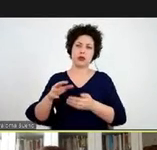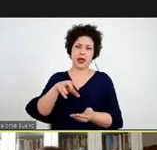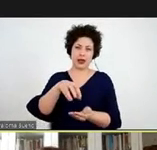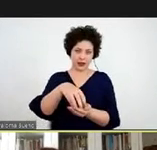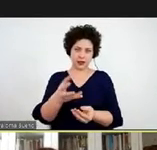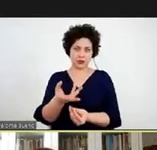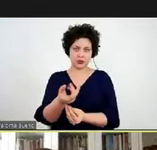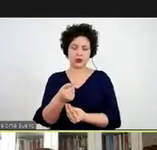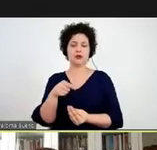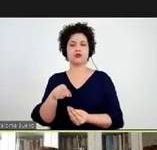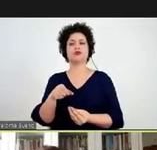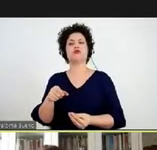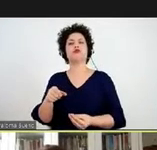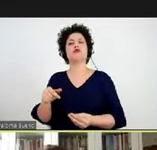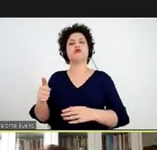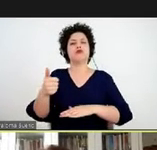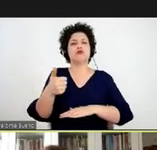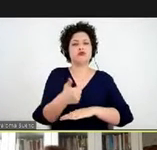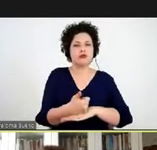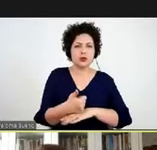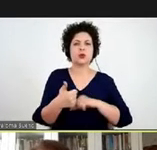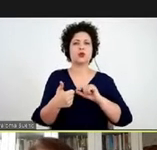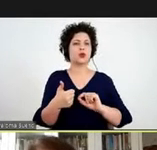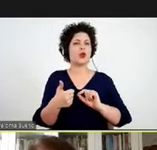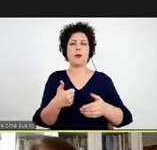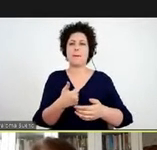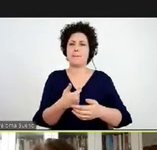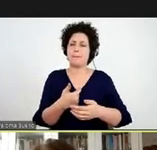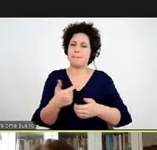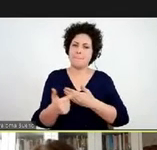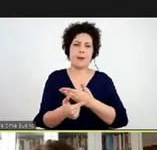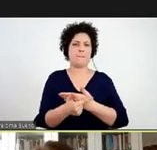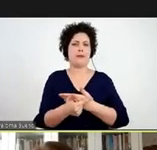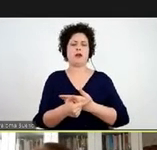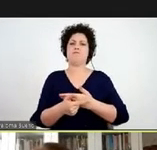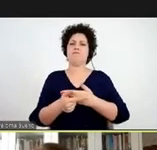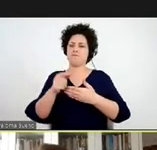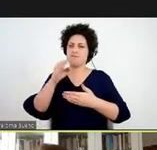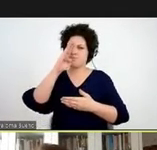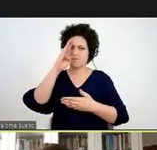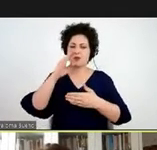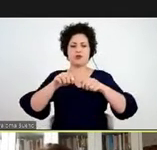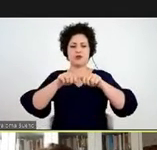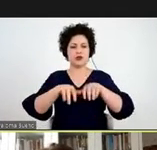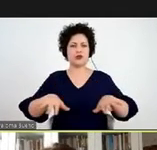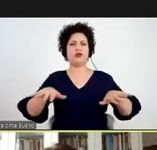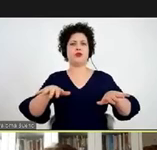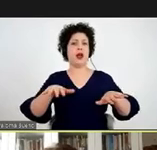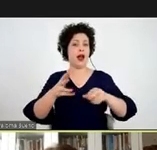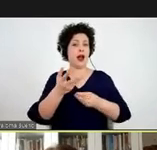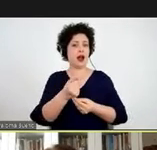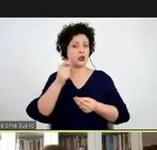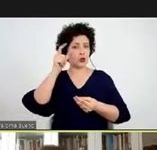Artes, assume um papel central e fundamental na difusão de arte e cultura em nosso